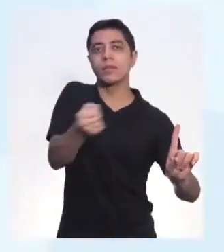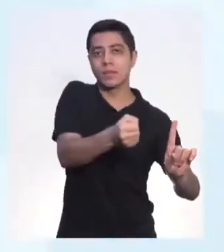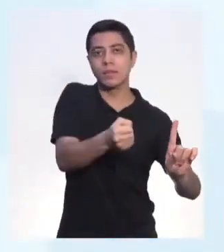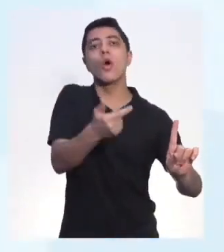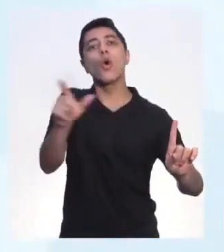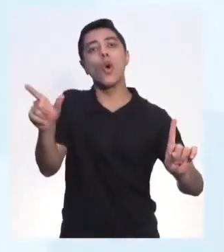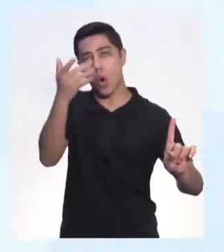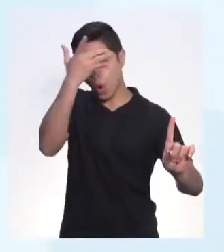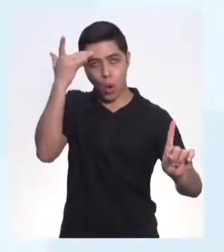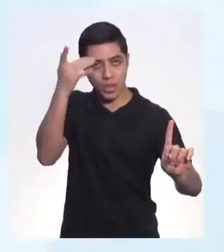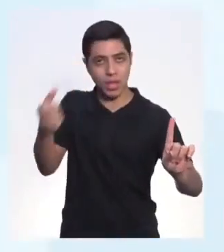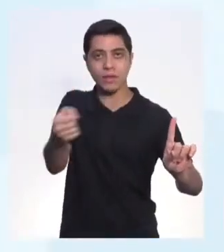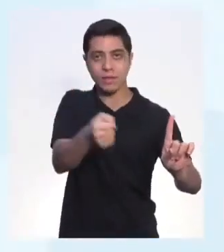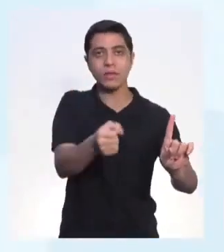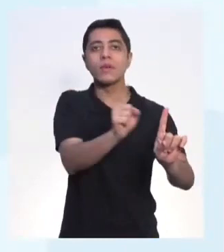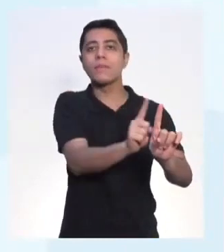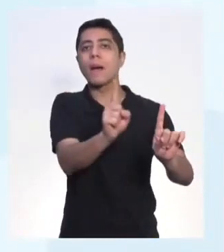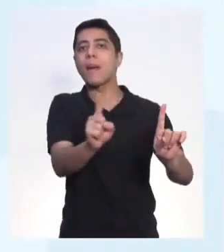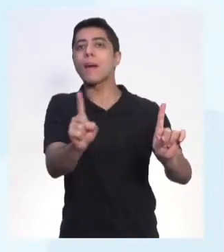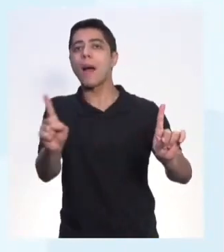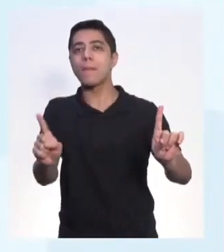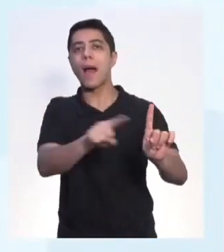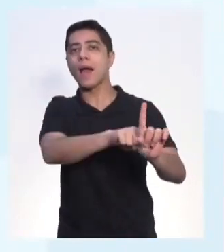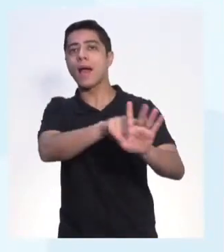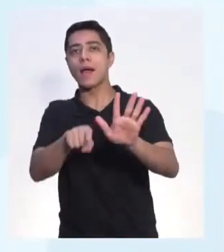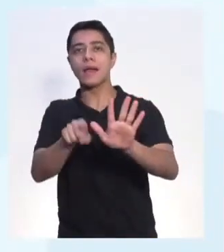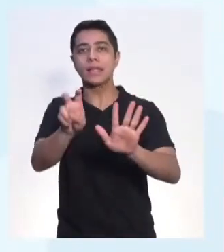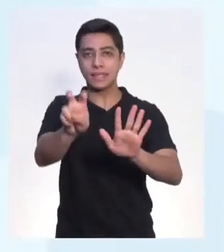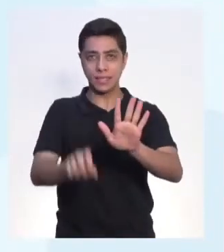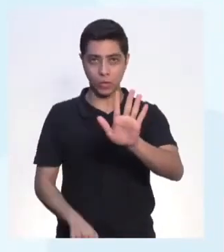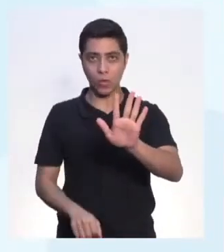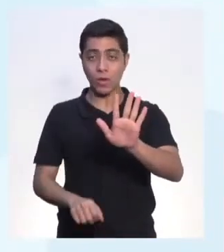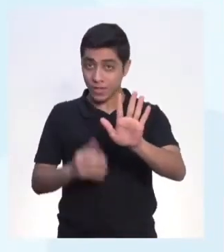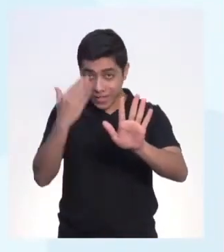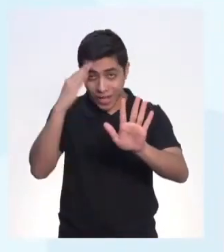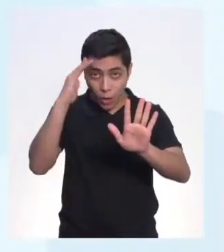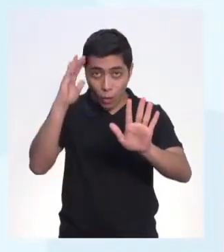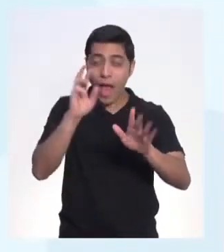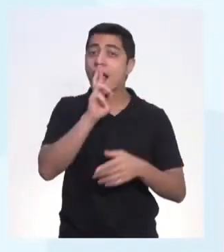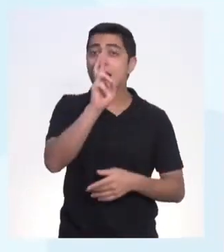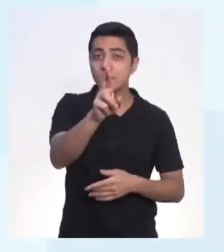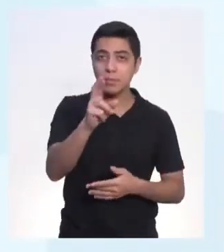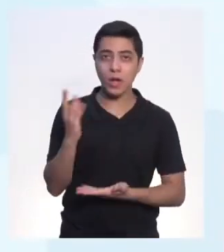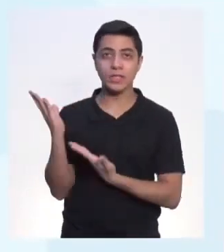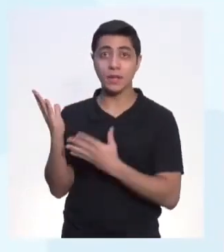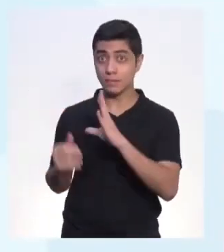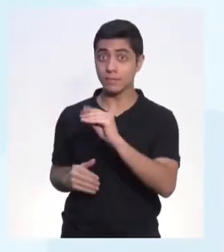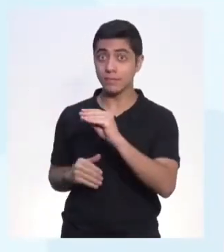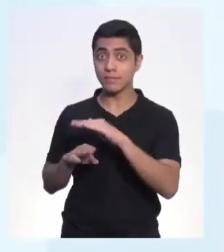melhor? Olha a resolução da atividade 1 aí para vocês na tela, gente. Tira um print.